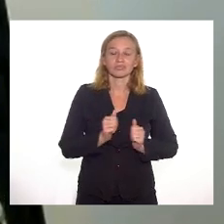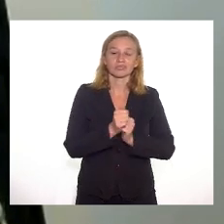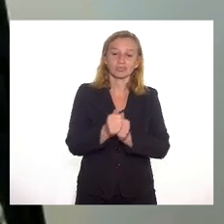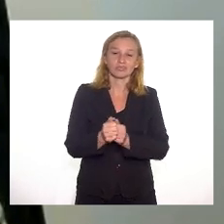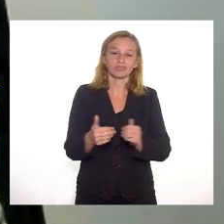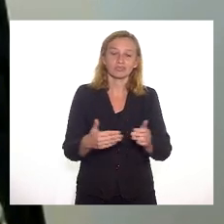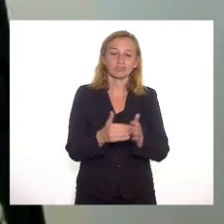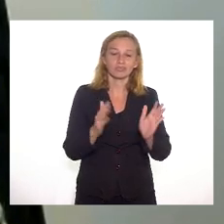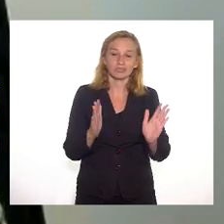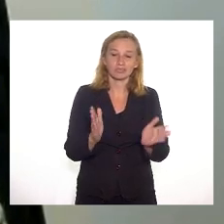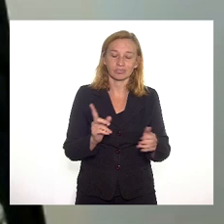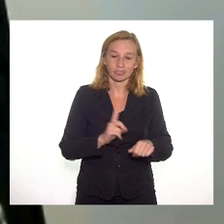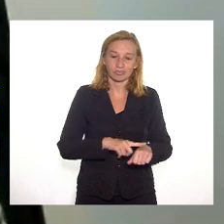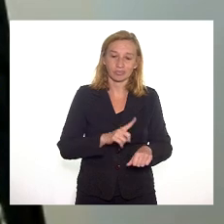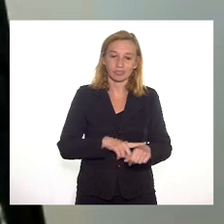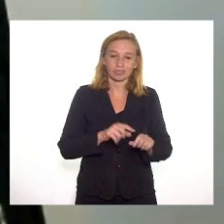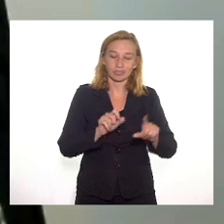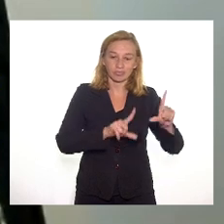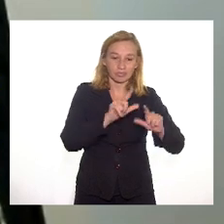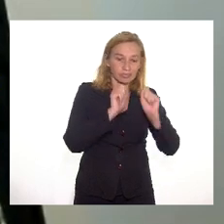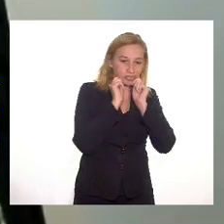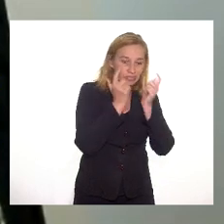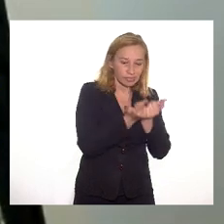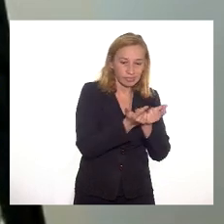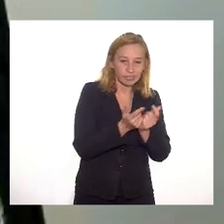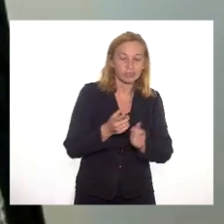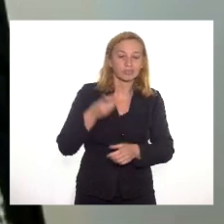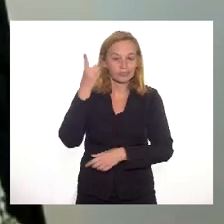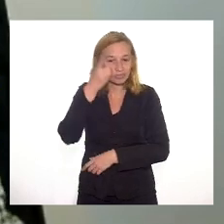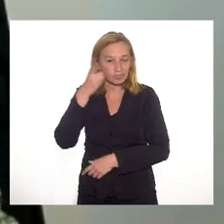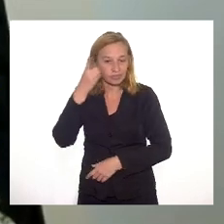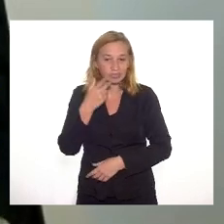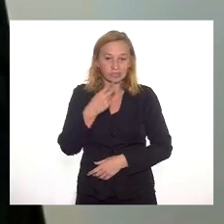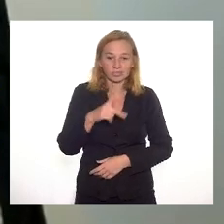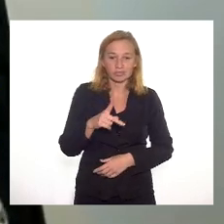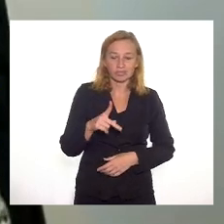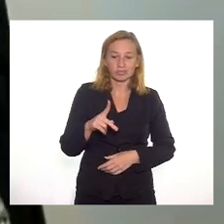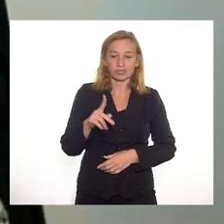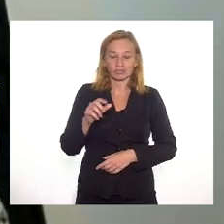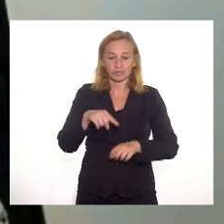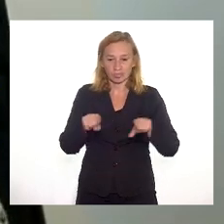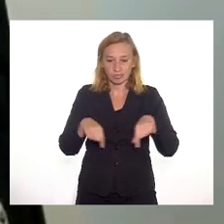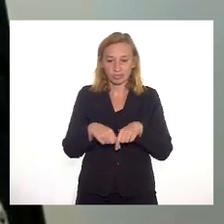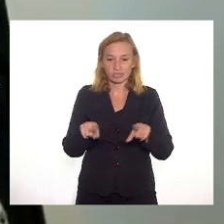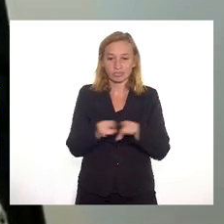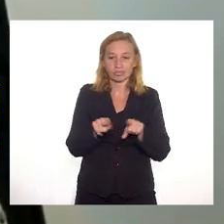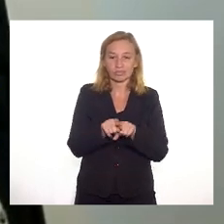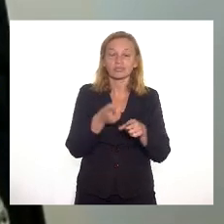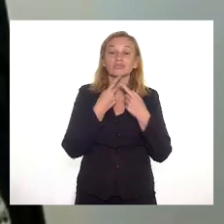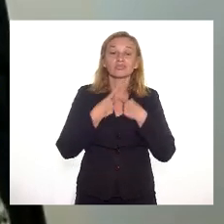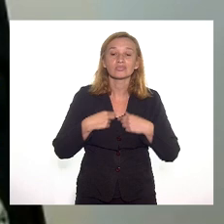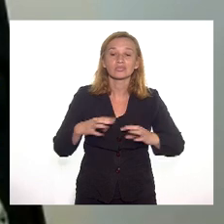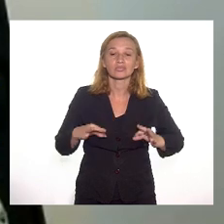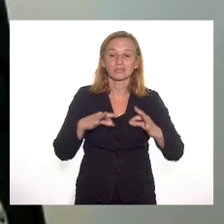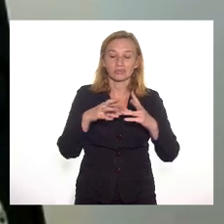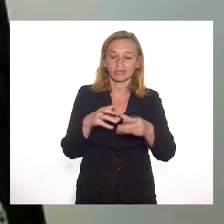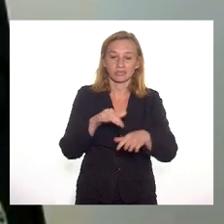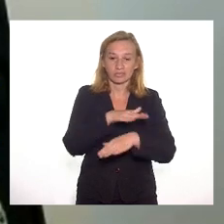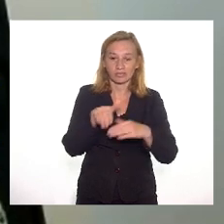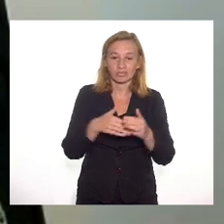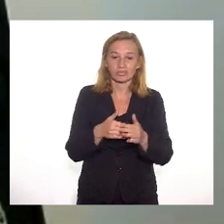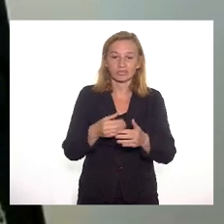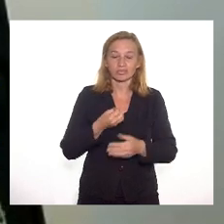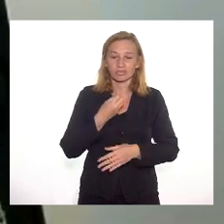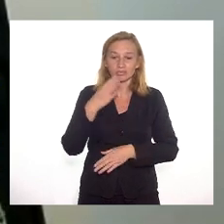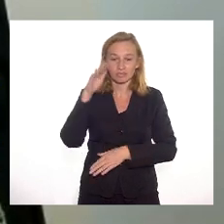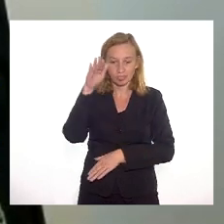acompanharam até este momento, aí pela TV Alerj, aos deputados nos seus gabinetes também. Desejo a todos uma excelente